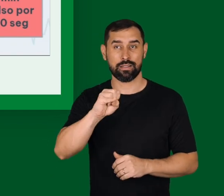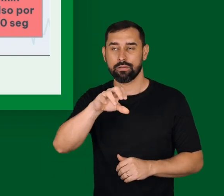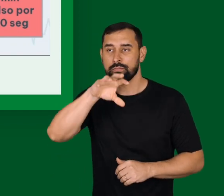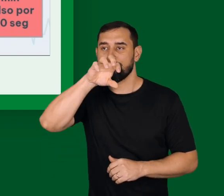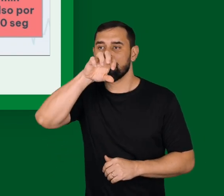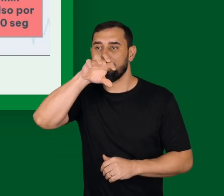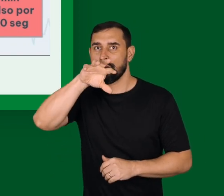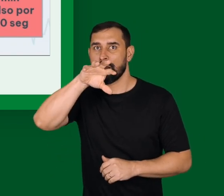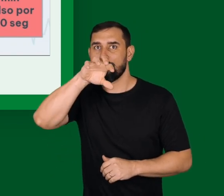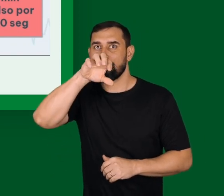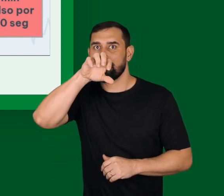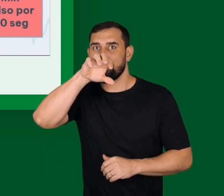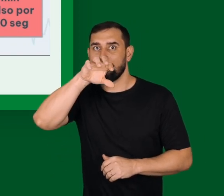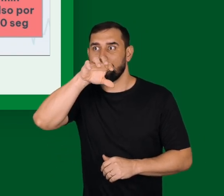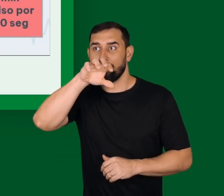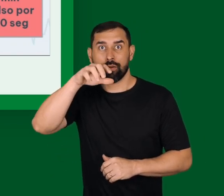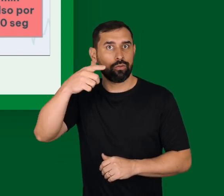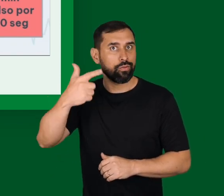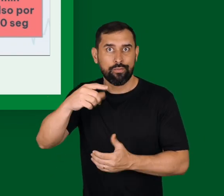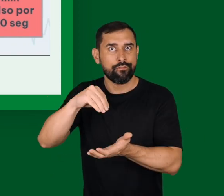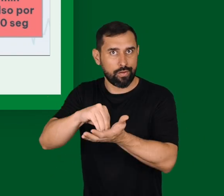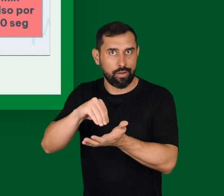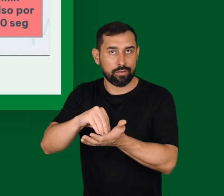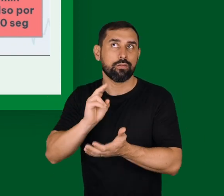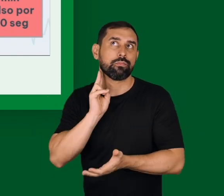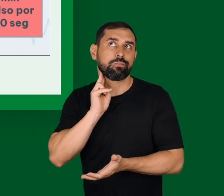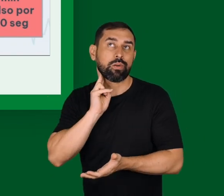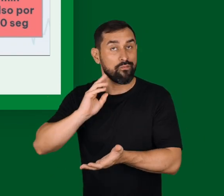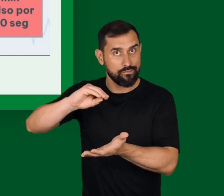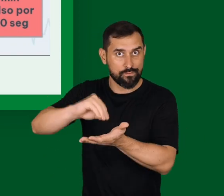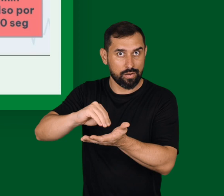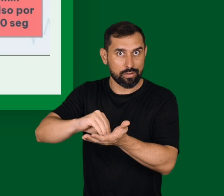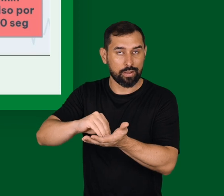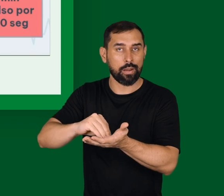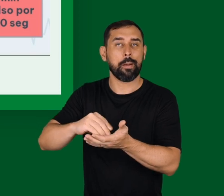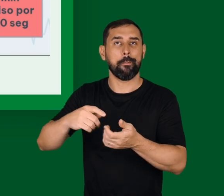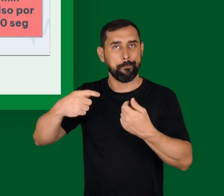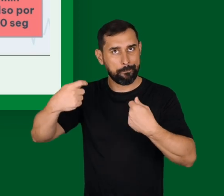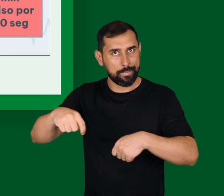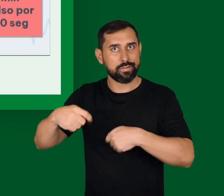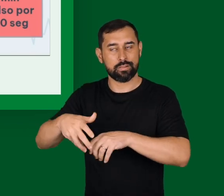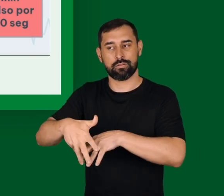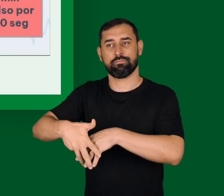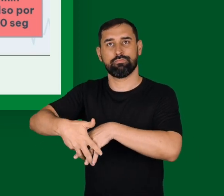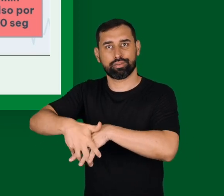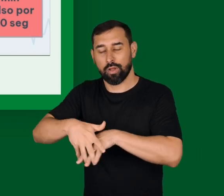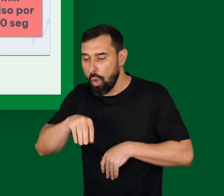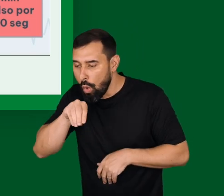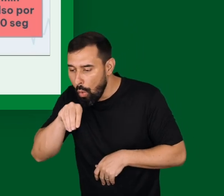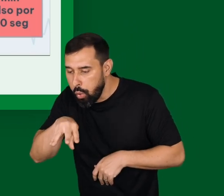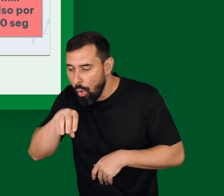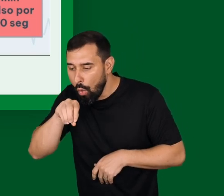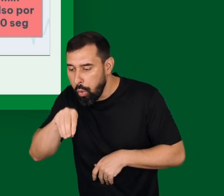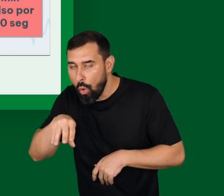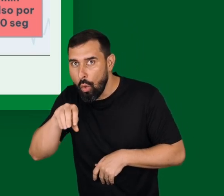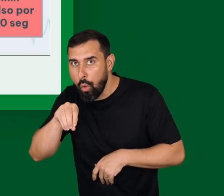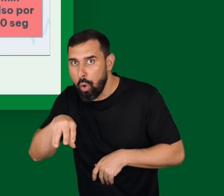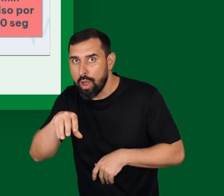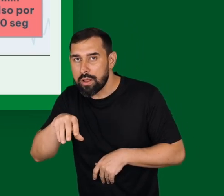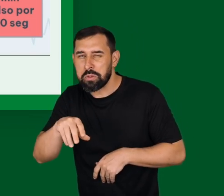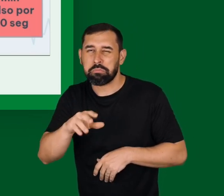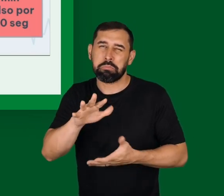2 respirações. Na ausência de respiração e ausência completa de pulso, a gente tem que fazer a ventilação